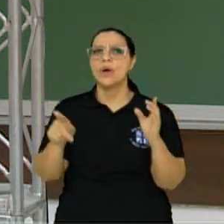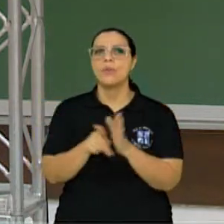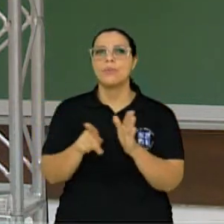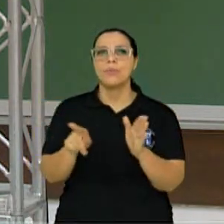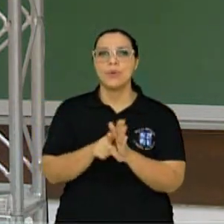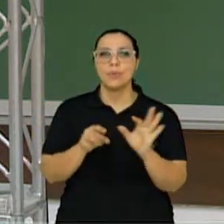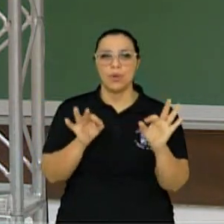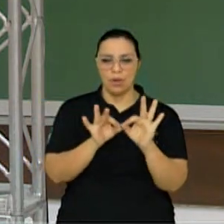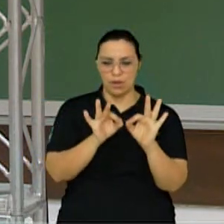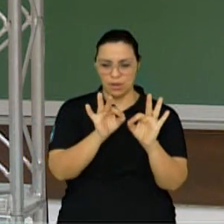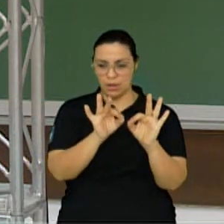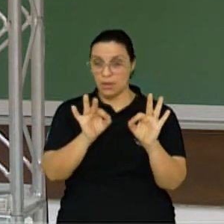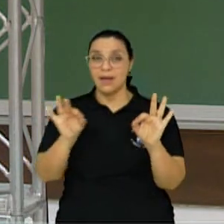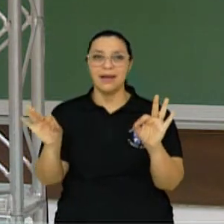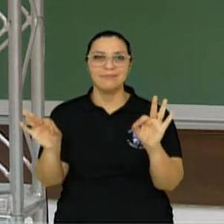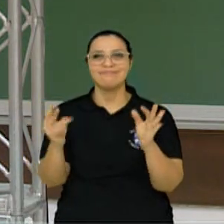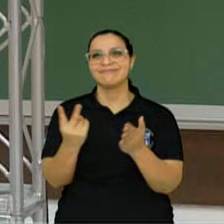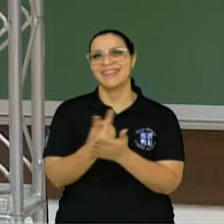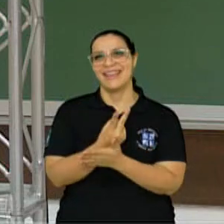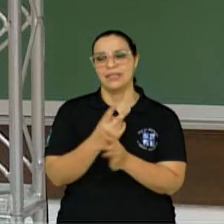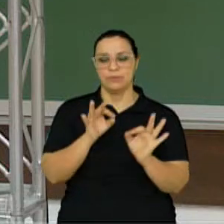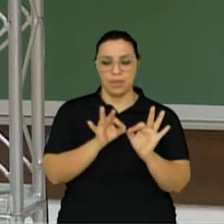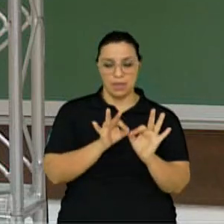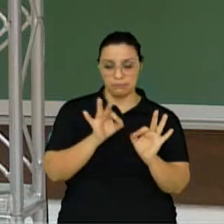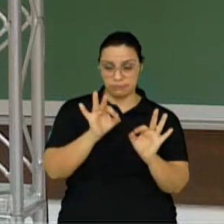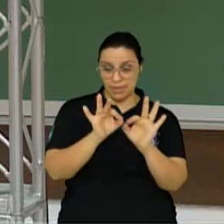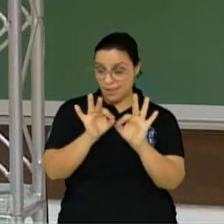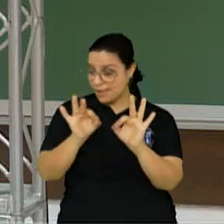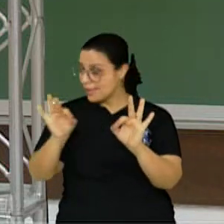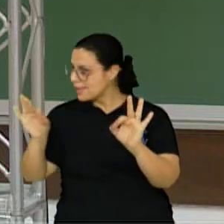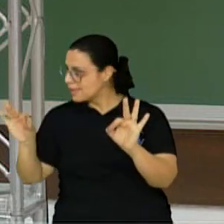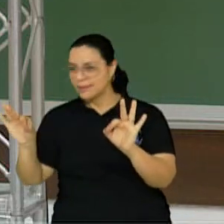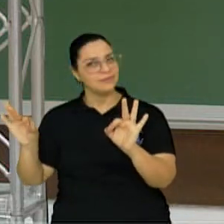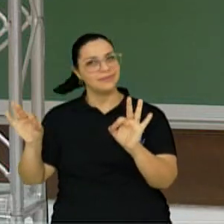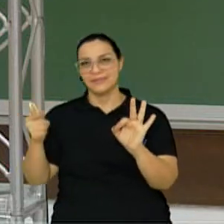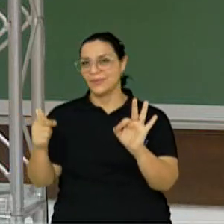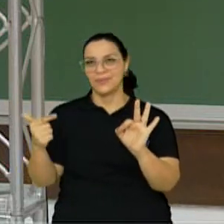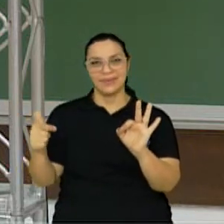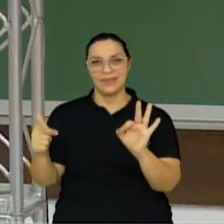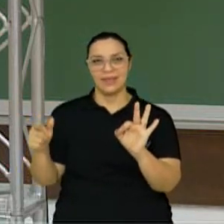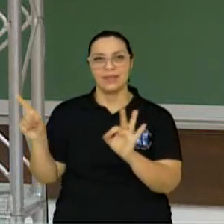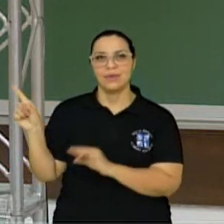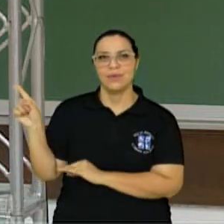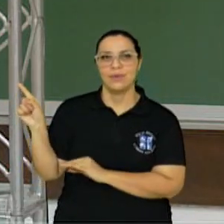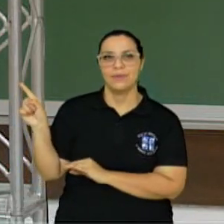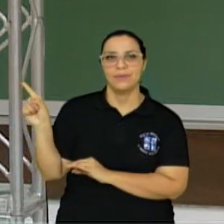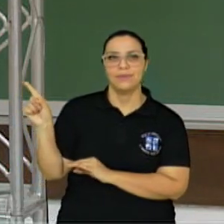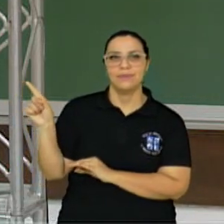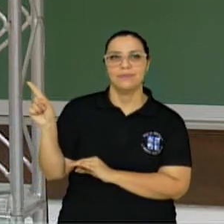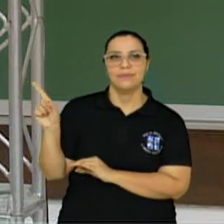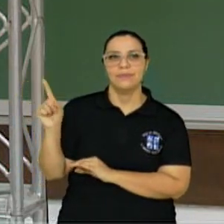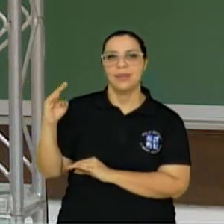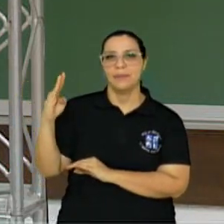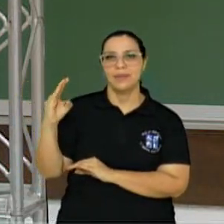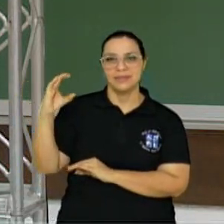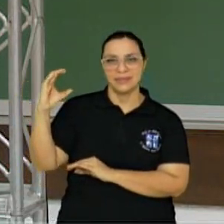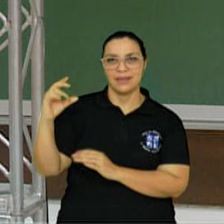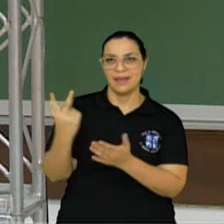segundo passo, né? Quando ele vai do centro até o ponto médio do lado